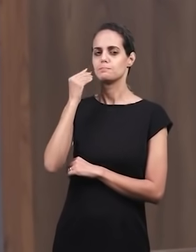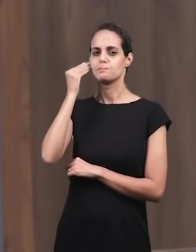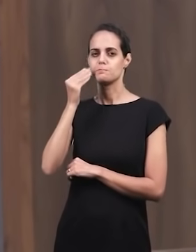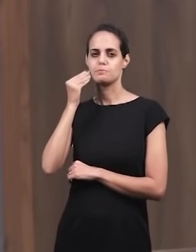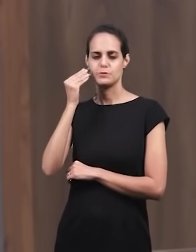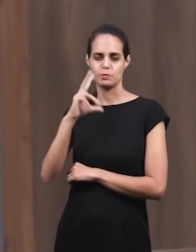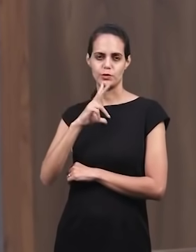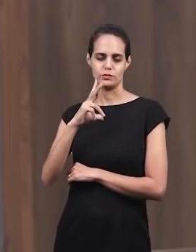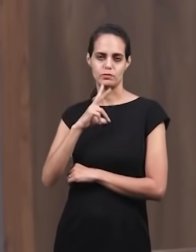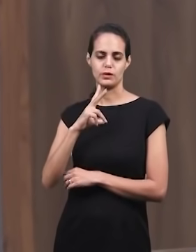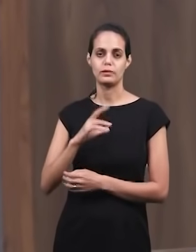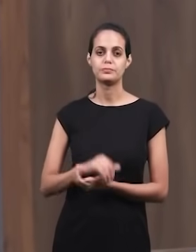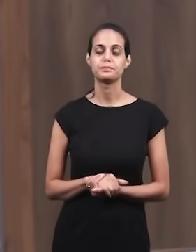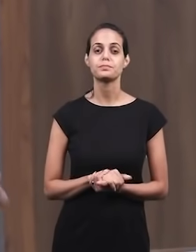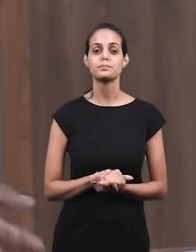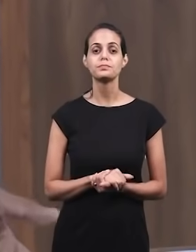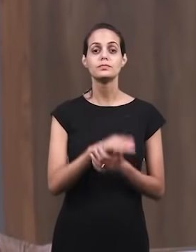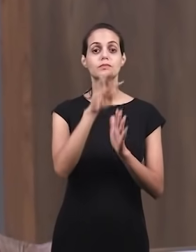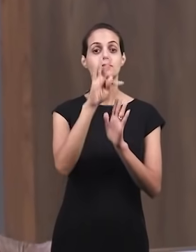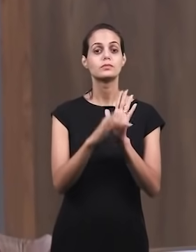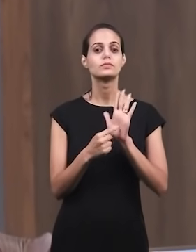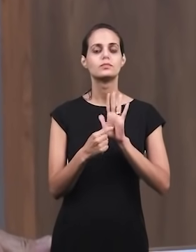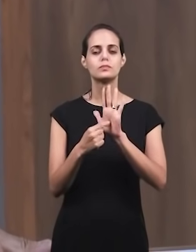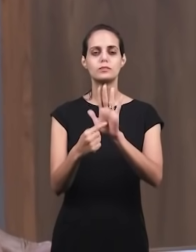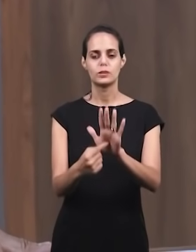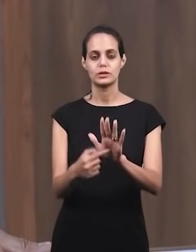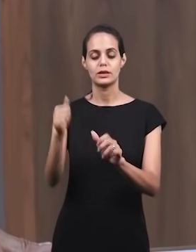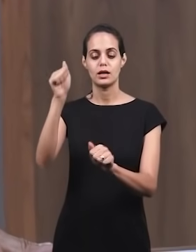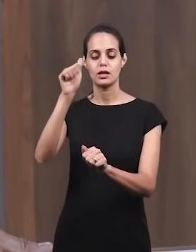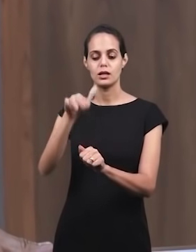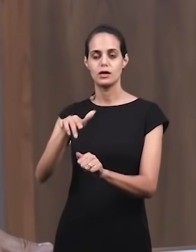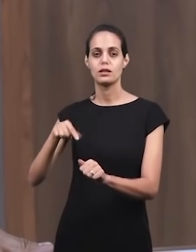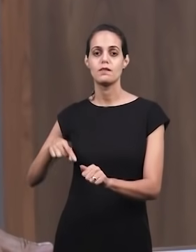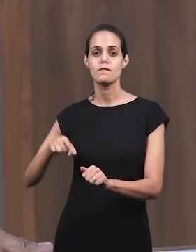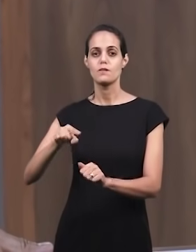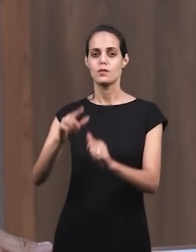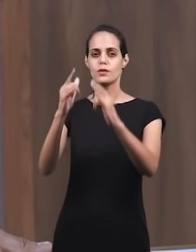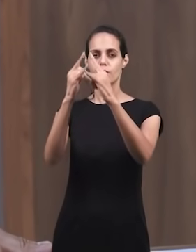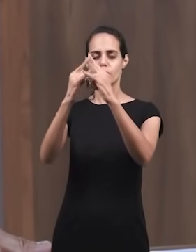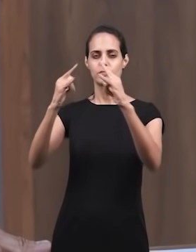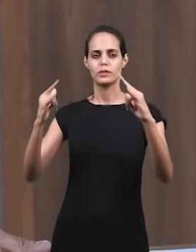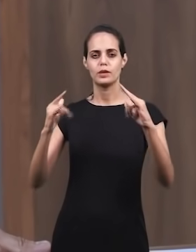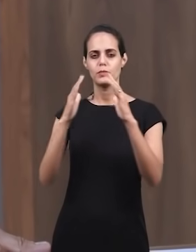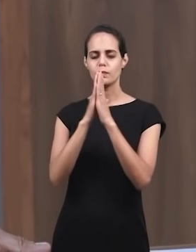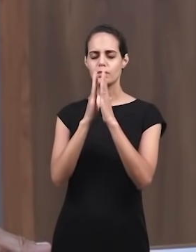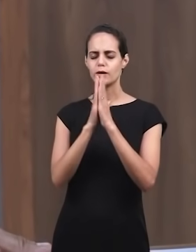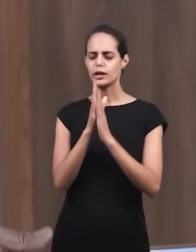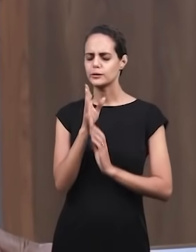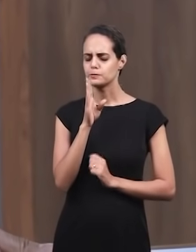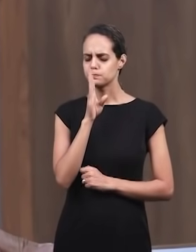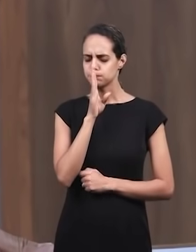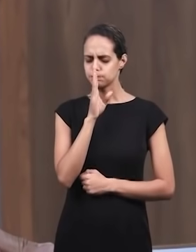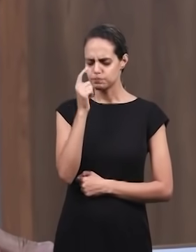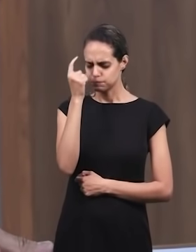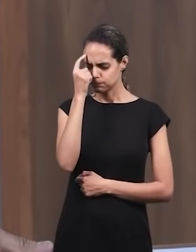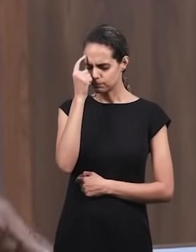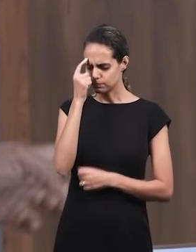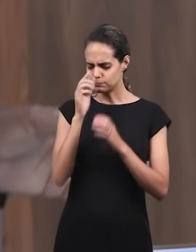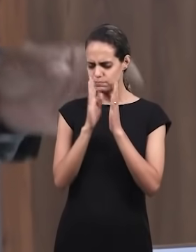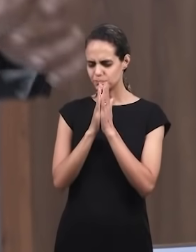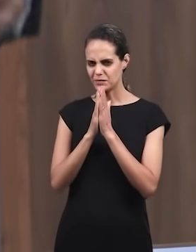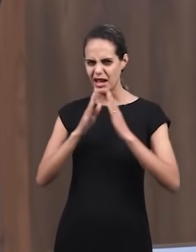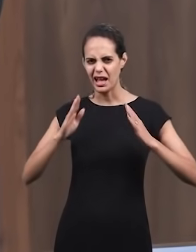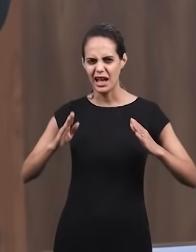Ana, ela foi ao templo para fazer uma oração silenciosa. Tem coisas que a oração tem que ser silenciosa. Não adianta